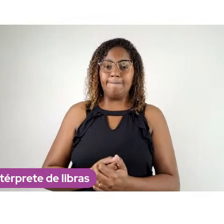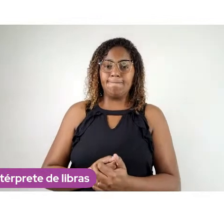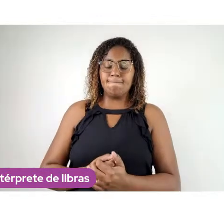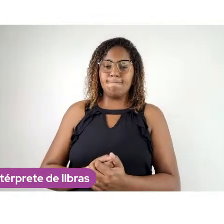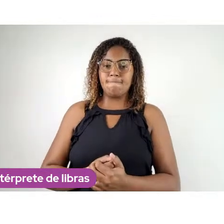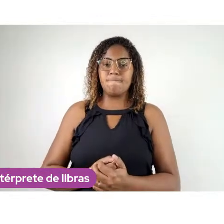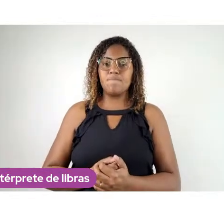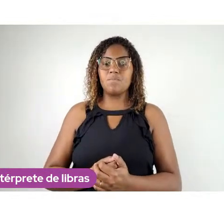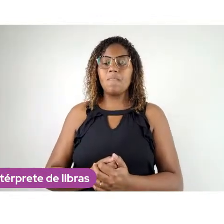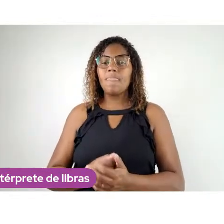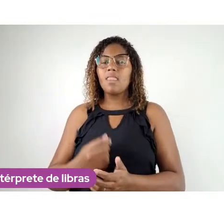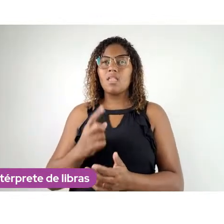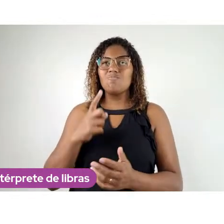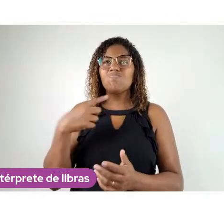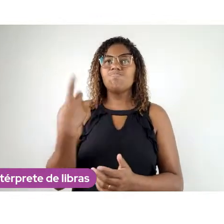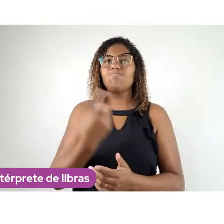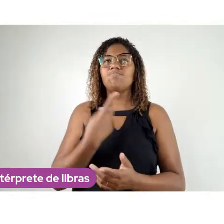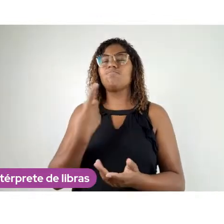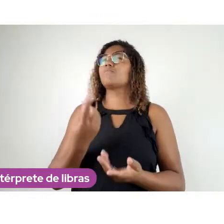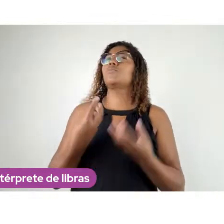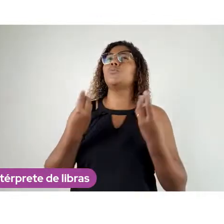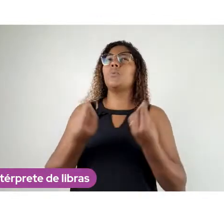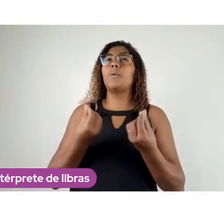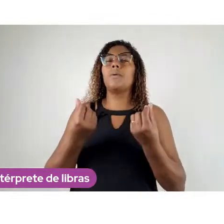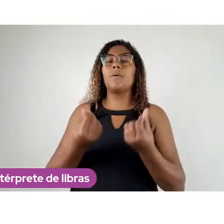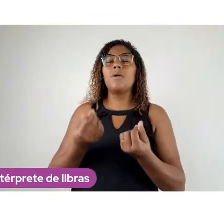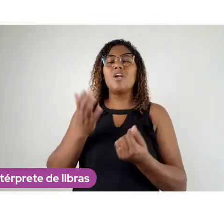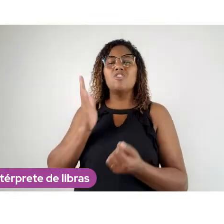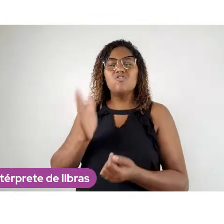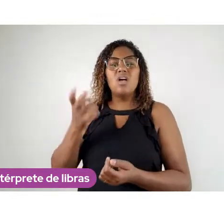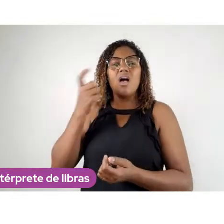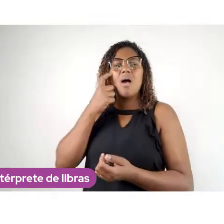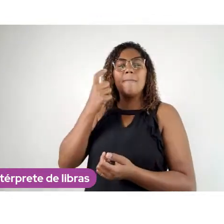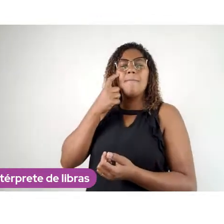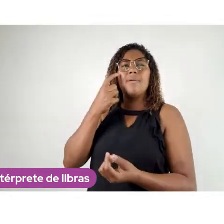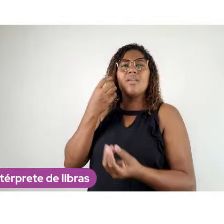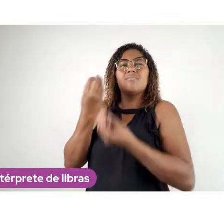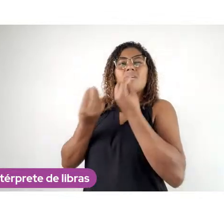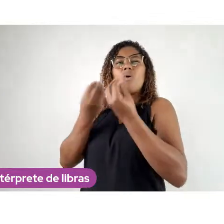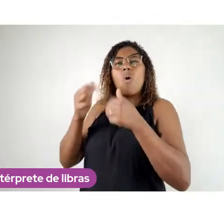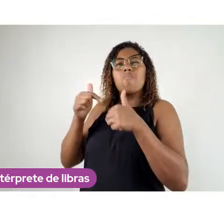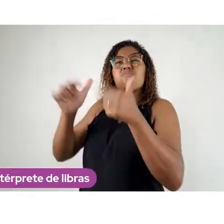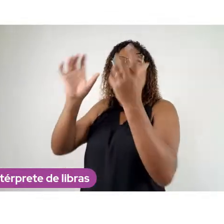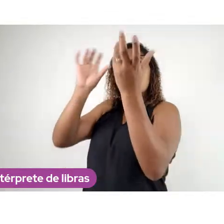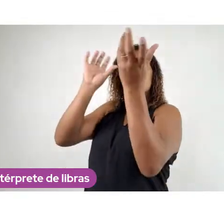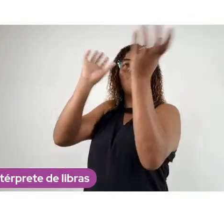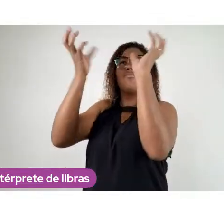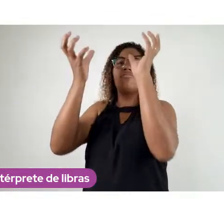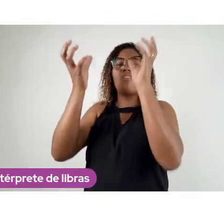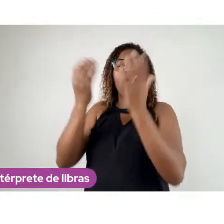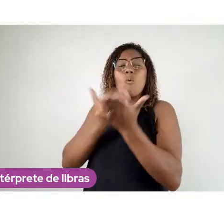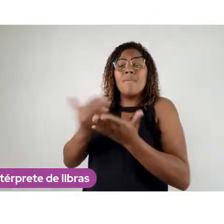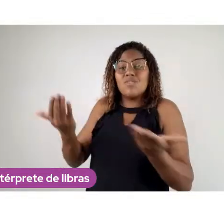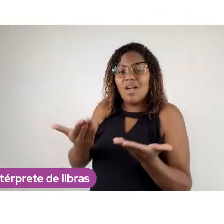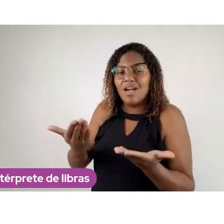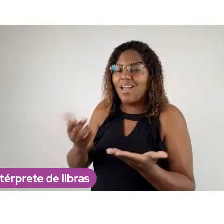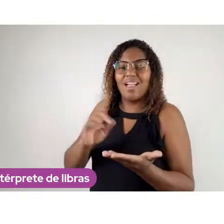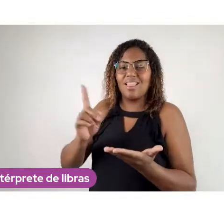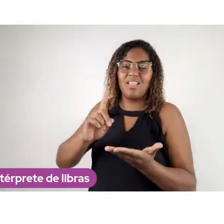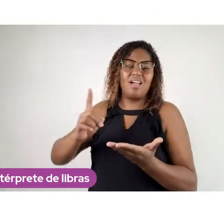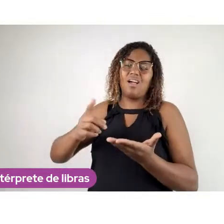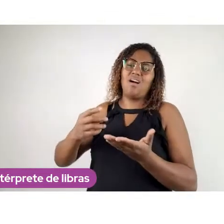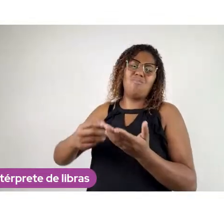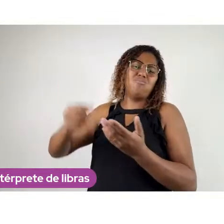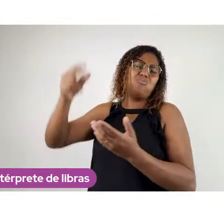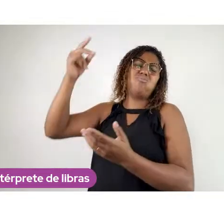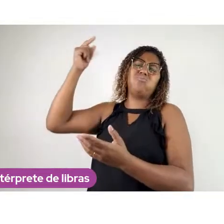a gente já sabe, já tem essa ideia de mudanças climáticas, não é de agora, não é uma coisa de 20 anos atrás, é